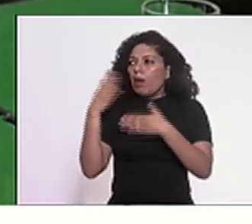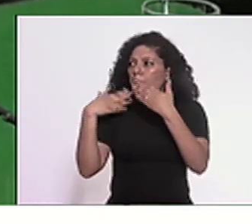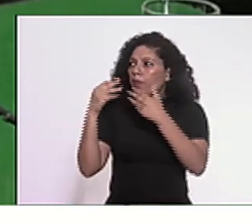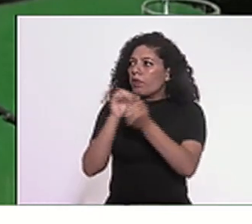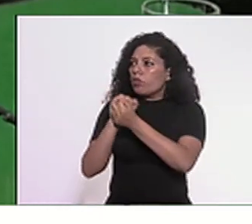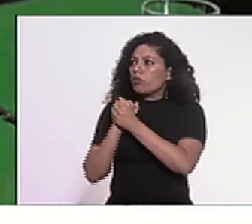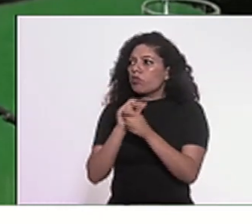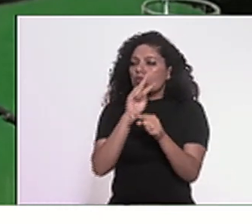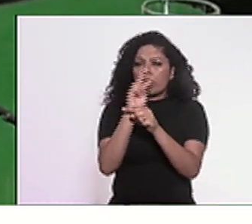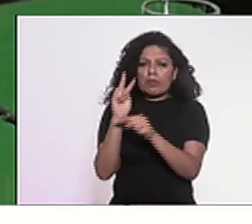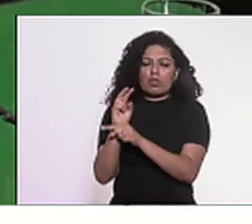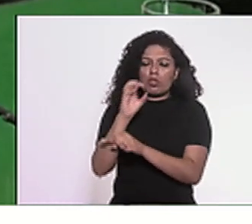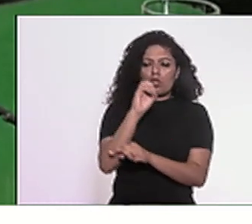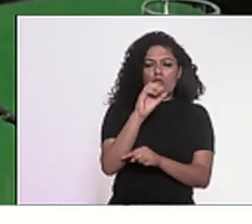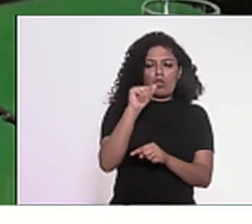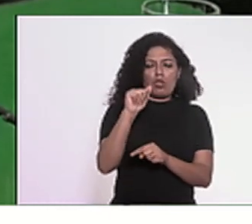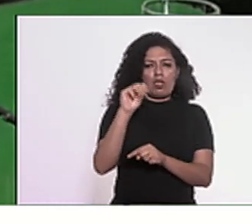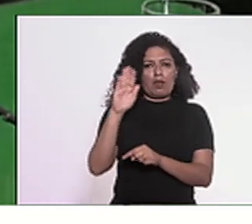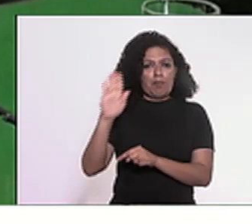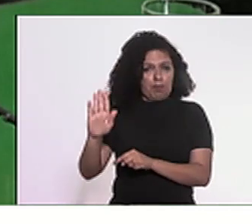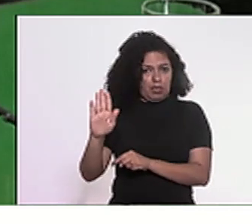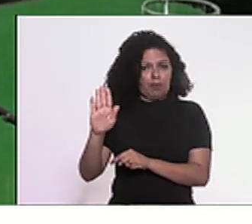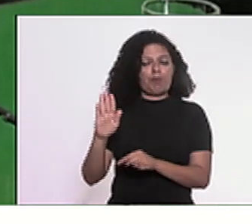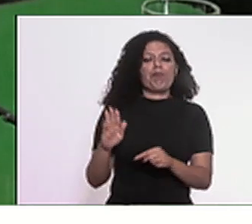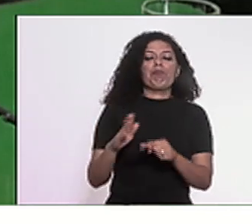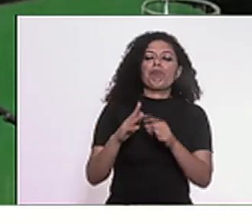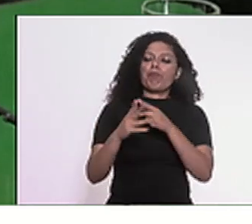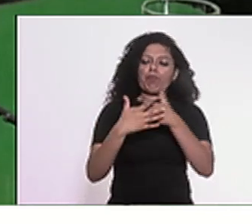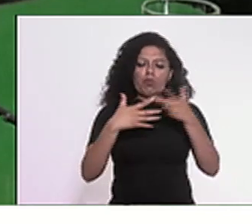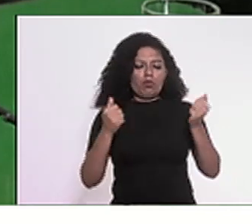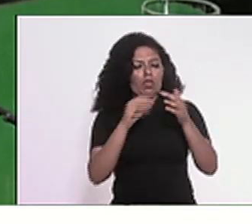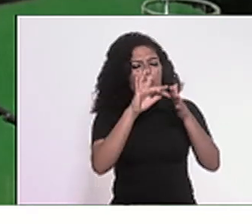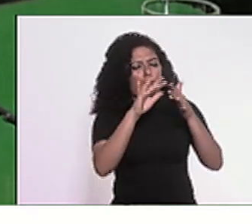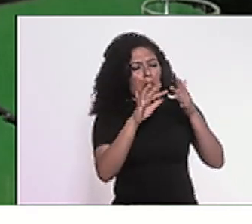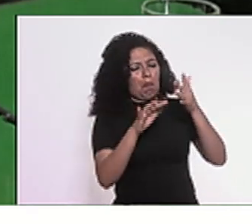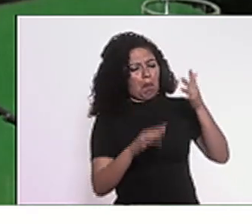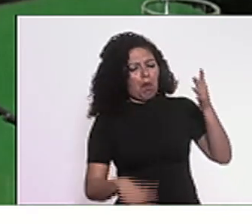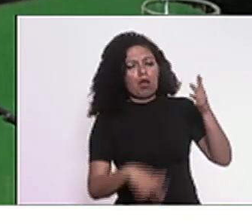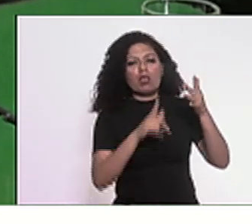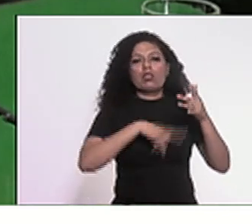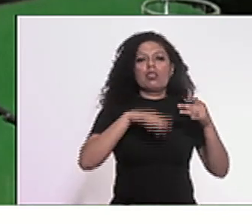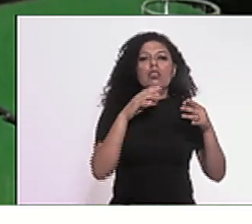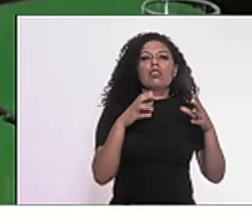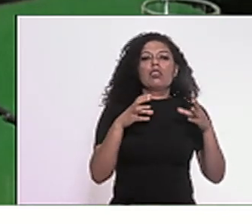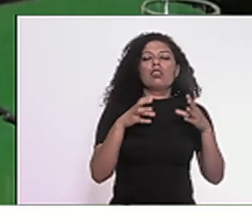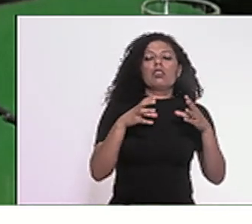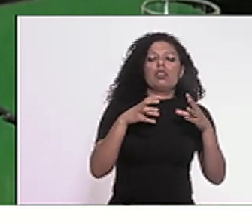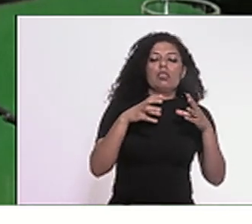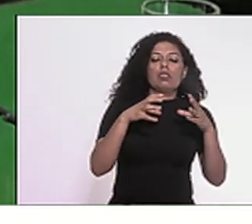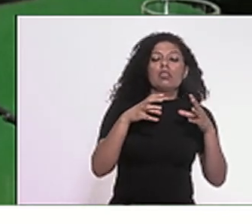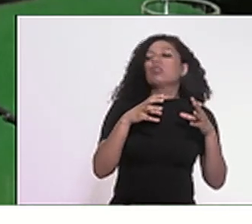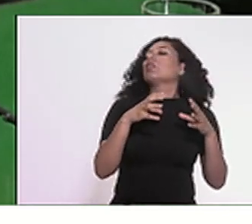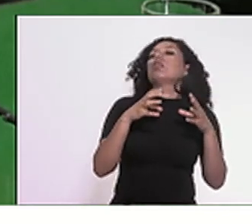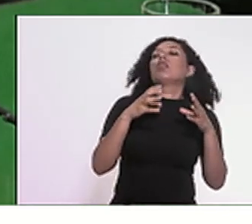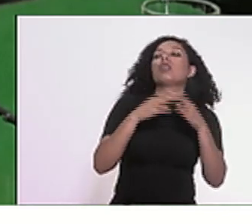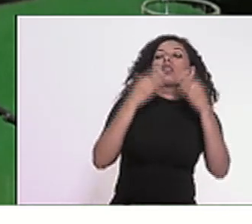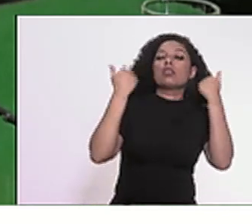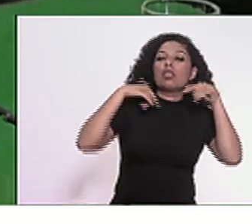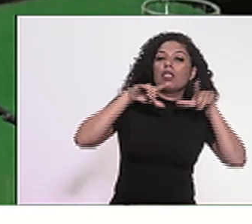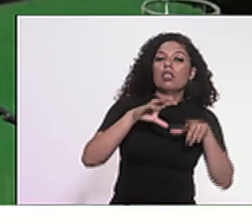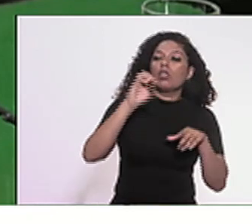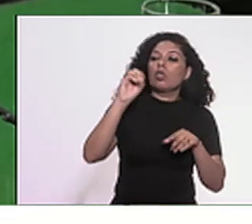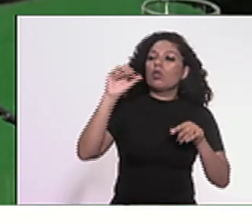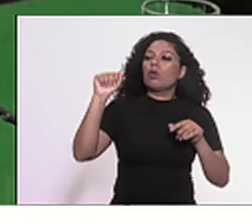da OAB em relação às proposições aqui na Alerj, com a Comissão da Mulher da OAB, a gente